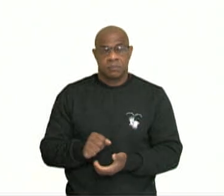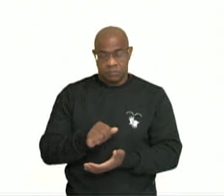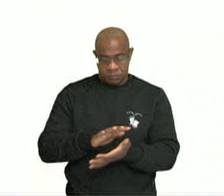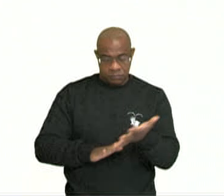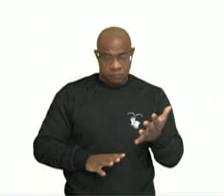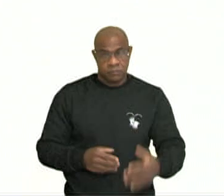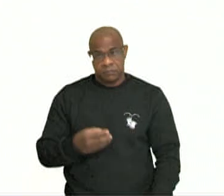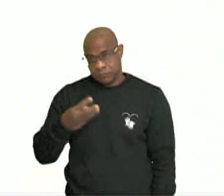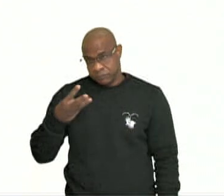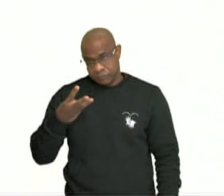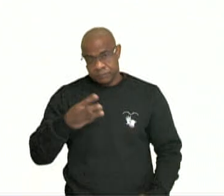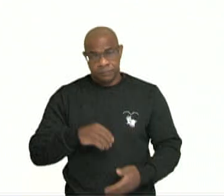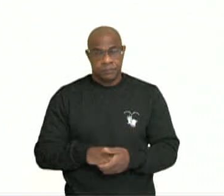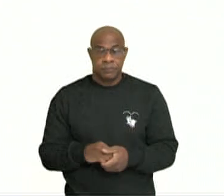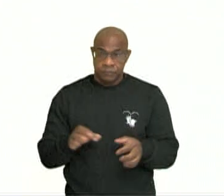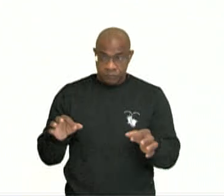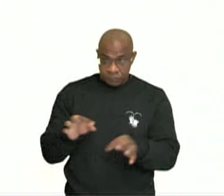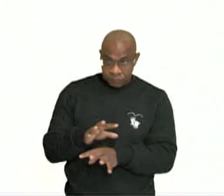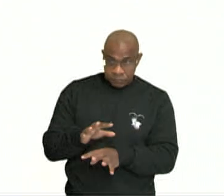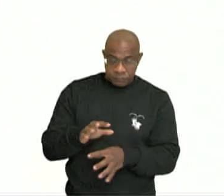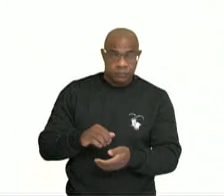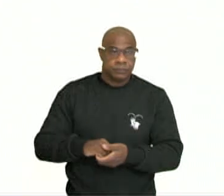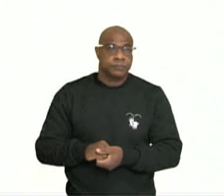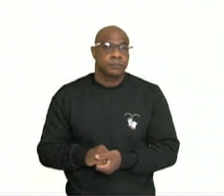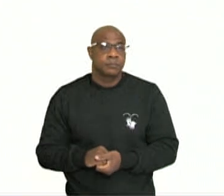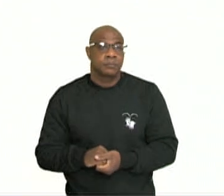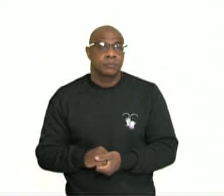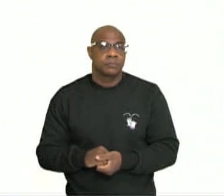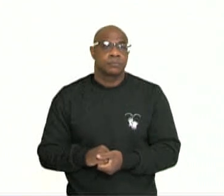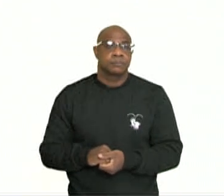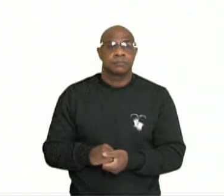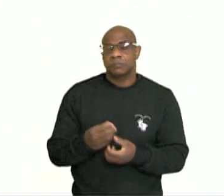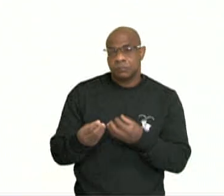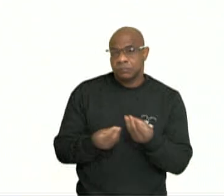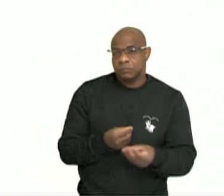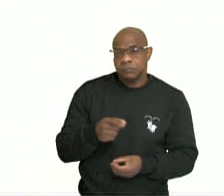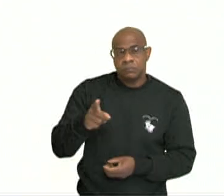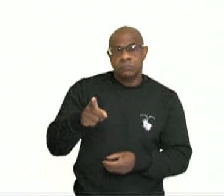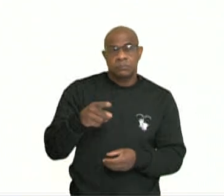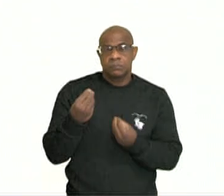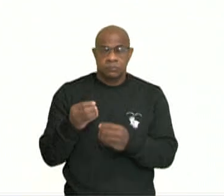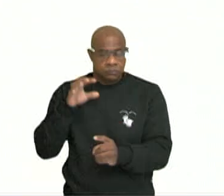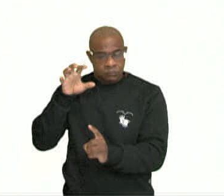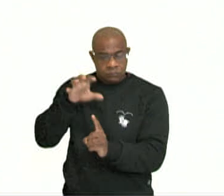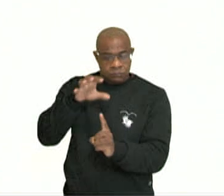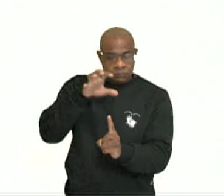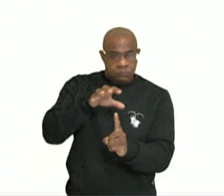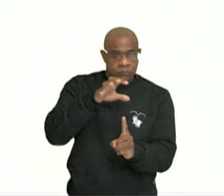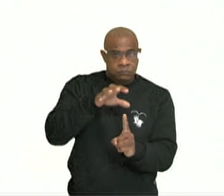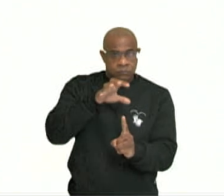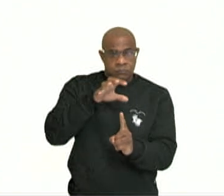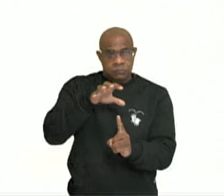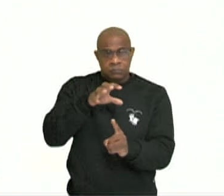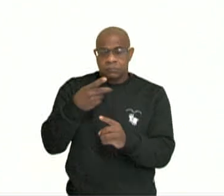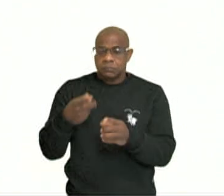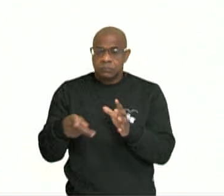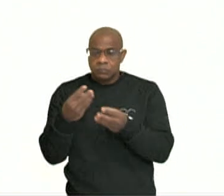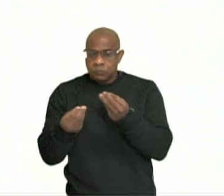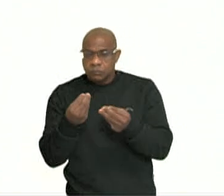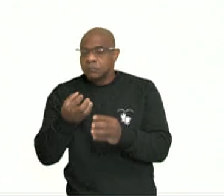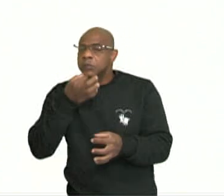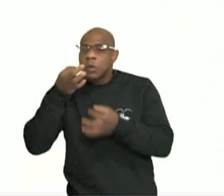Atividade 3, preparadíssimo? Vamos lá! Como você convenceria alguém a respeito de sua opinião sobre o